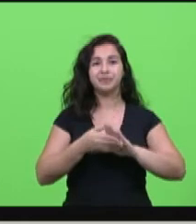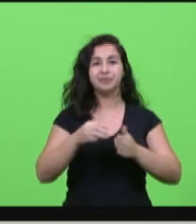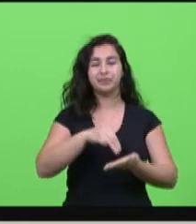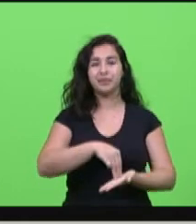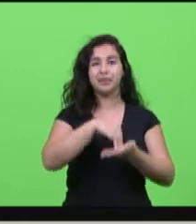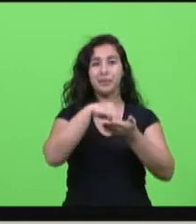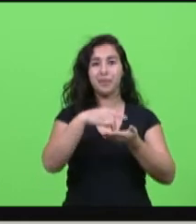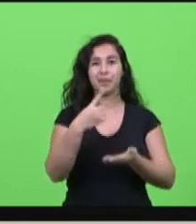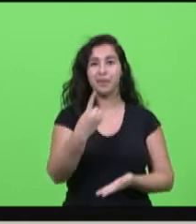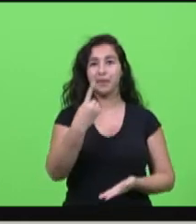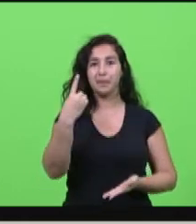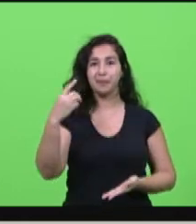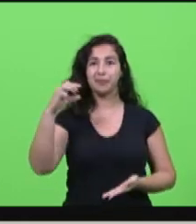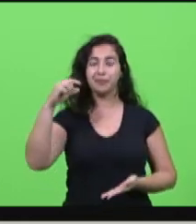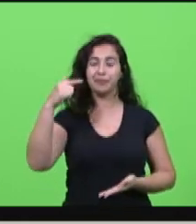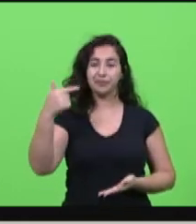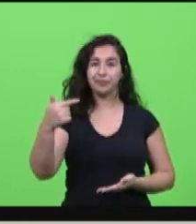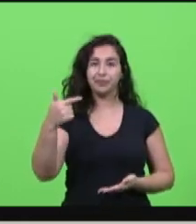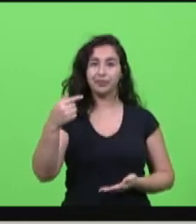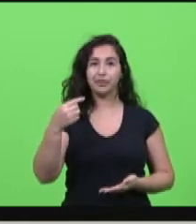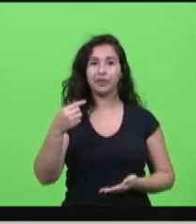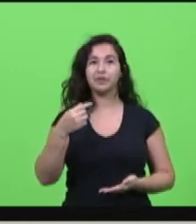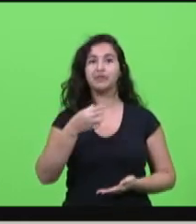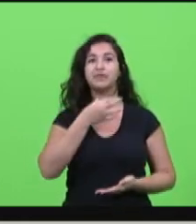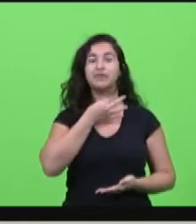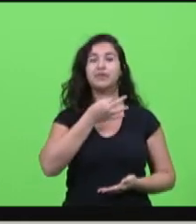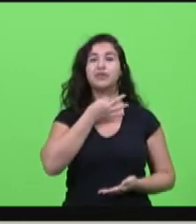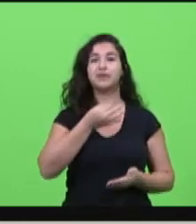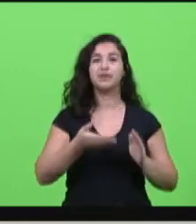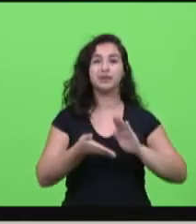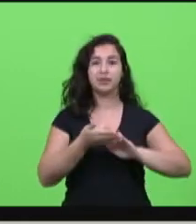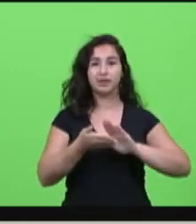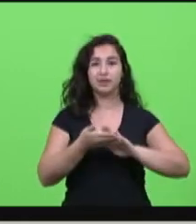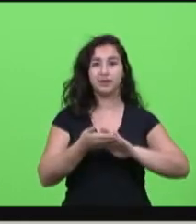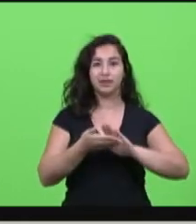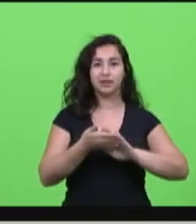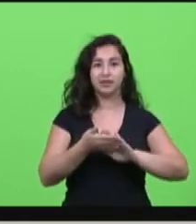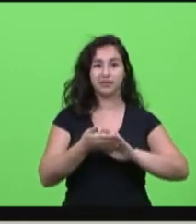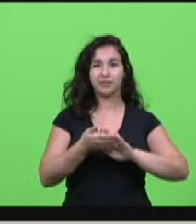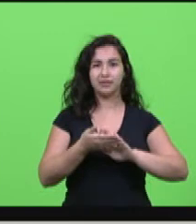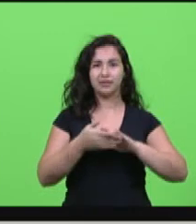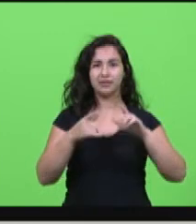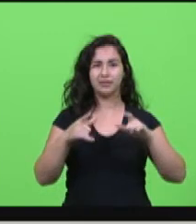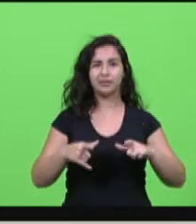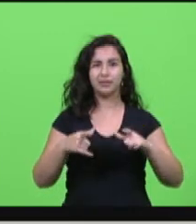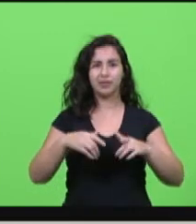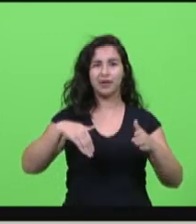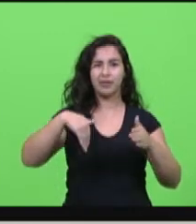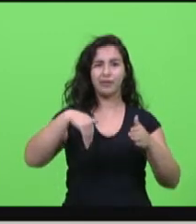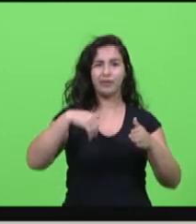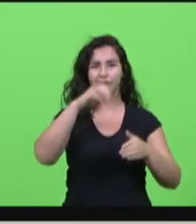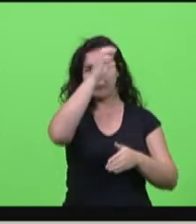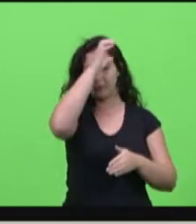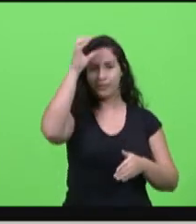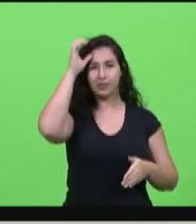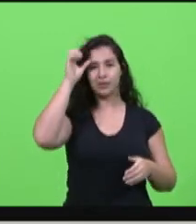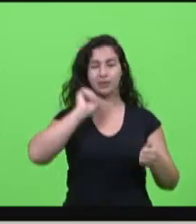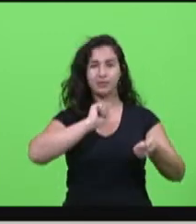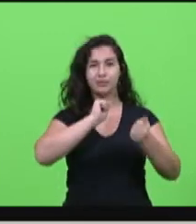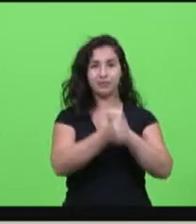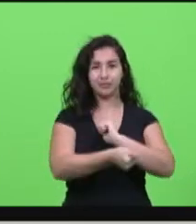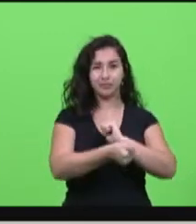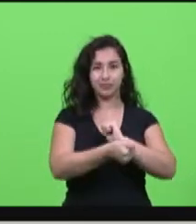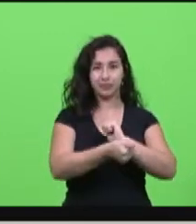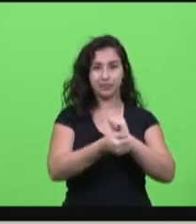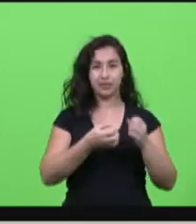número 112, deputado Valdir Cobalcini, aplaudindo o Criciúma Esporte Clube e seus parceiros pela campanha Alma, Garra e